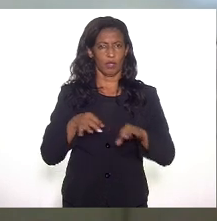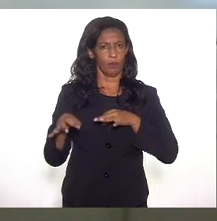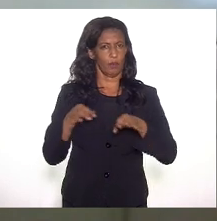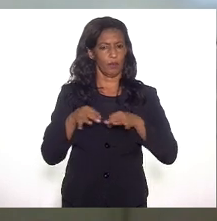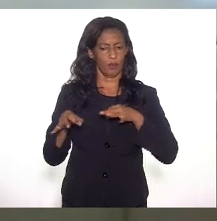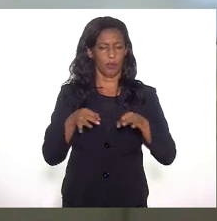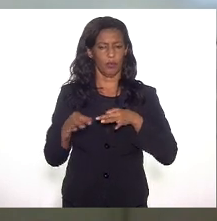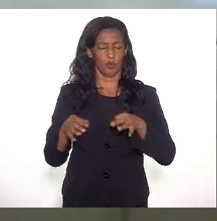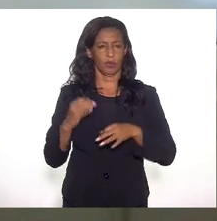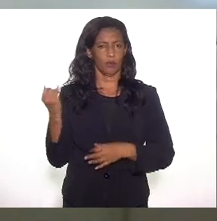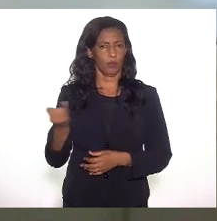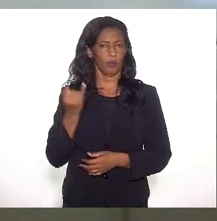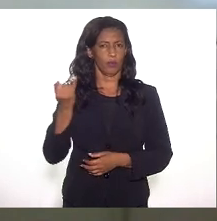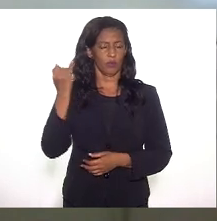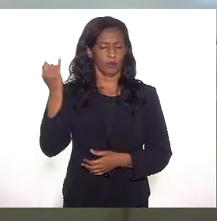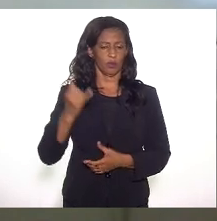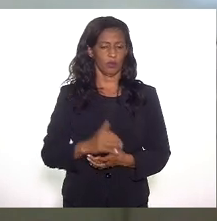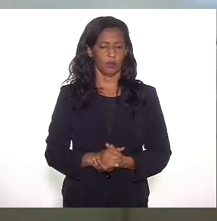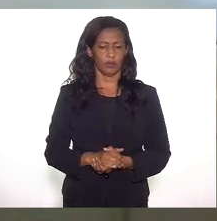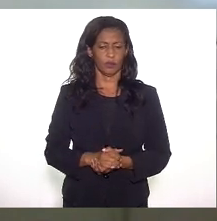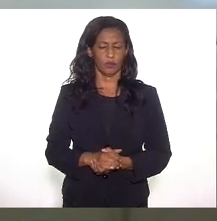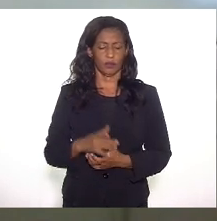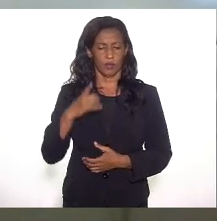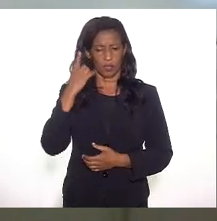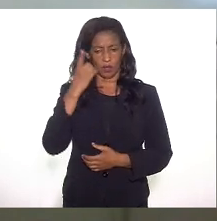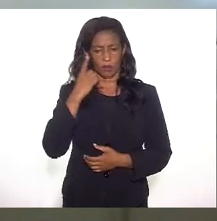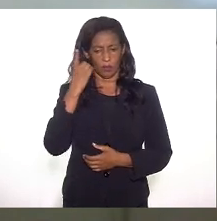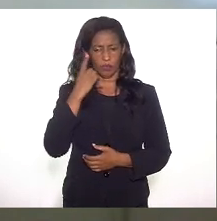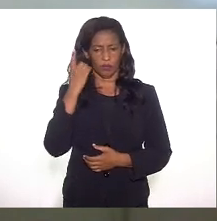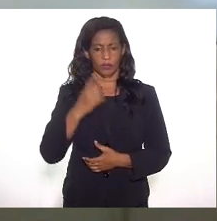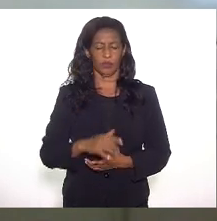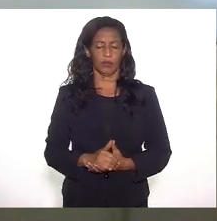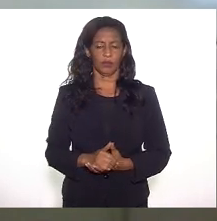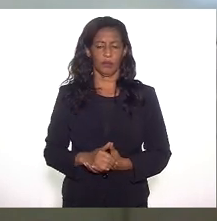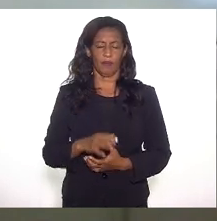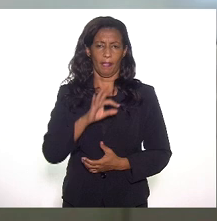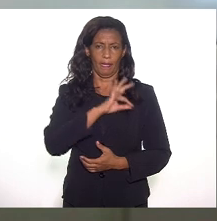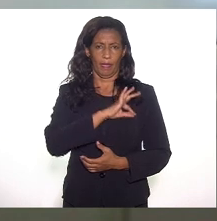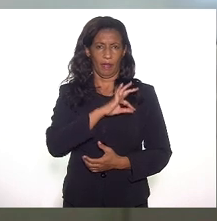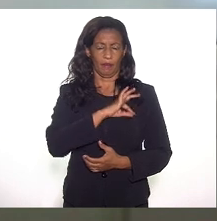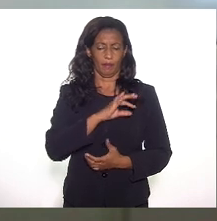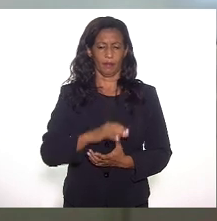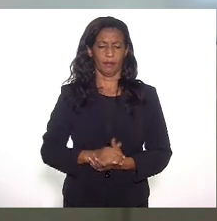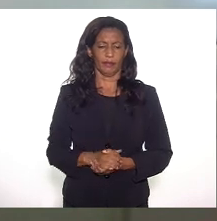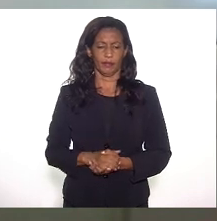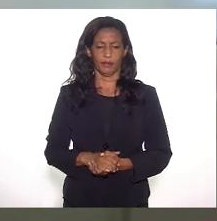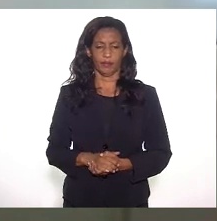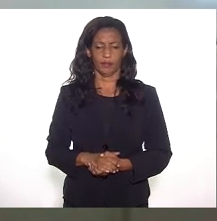projeto importantíssimo da deputada Marta Rocha,